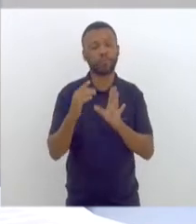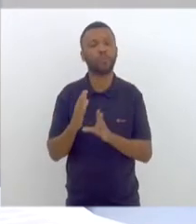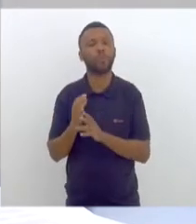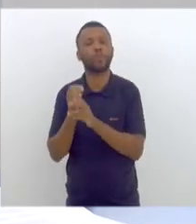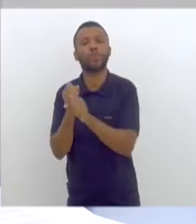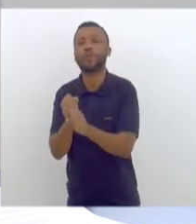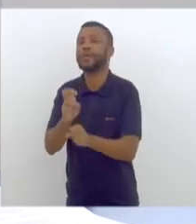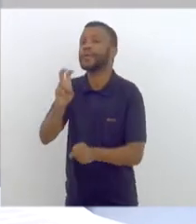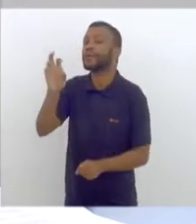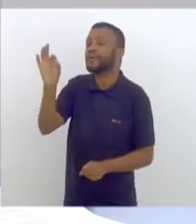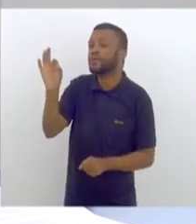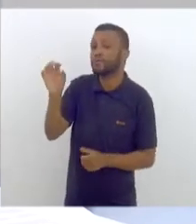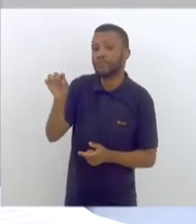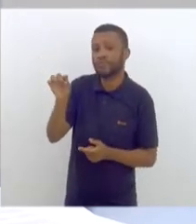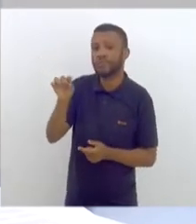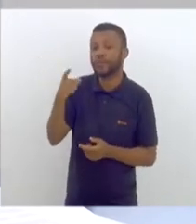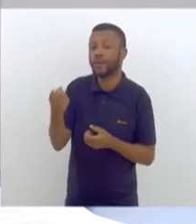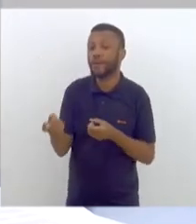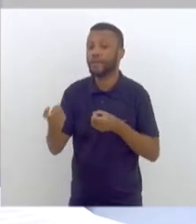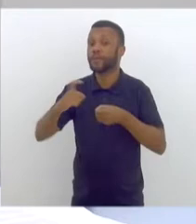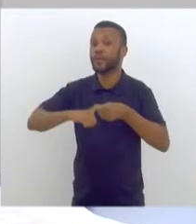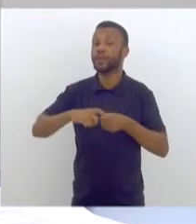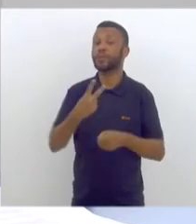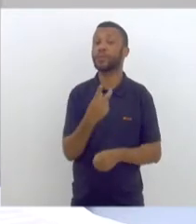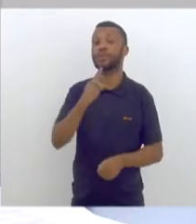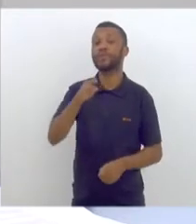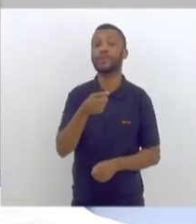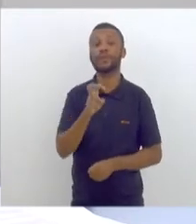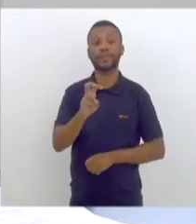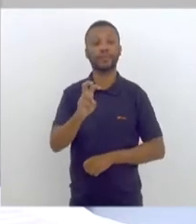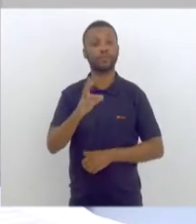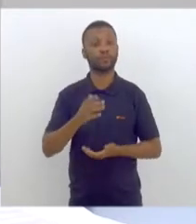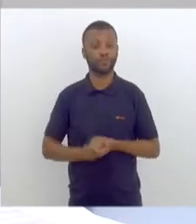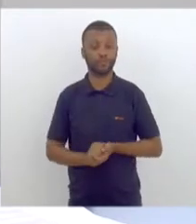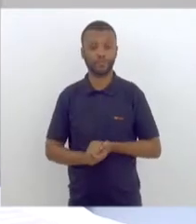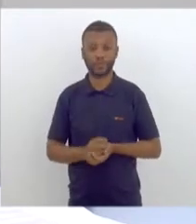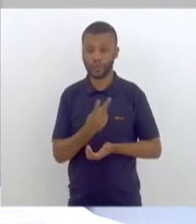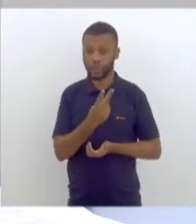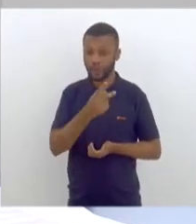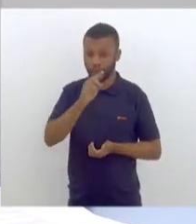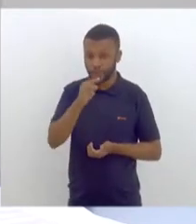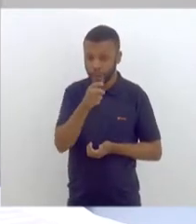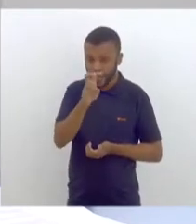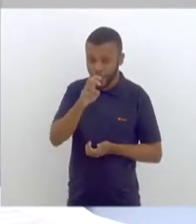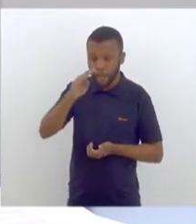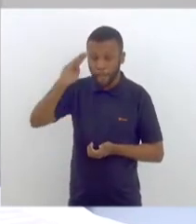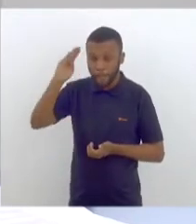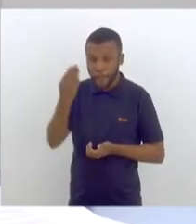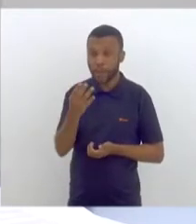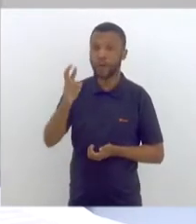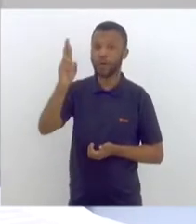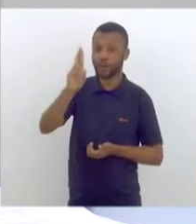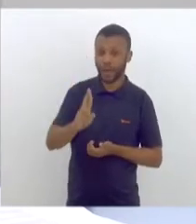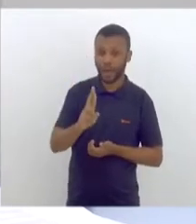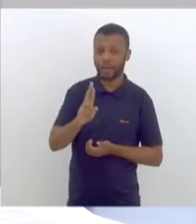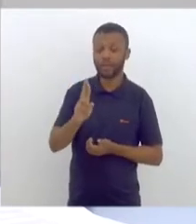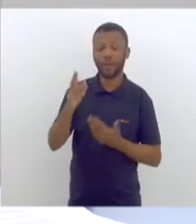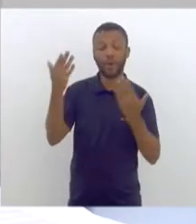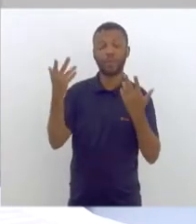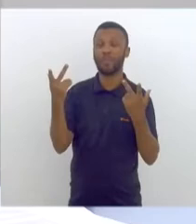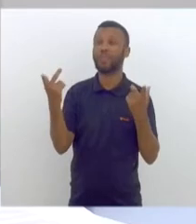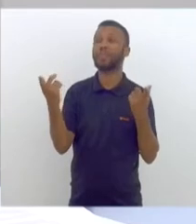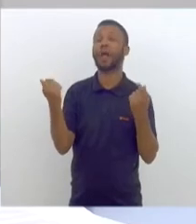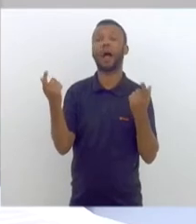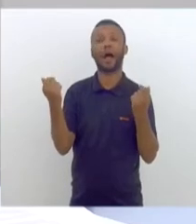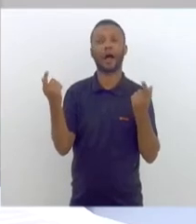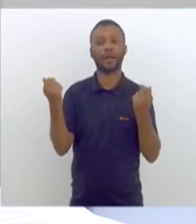a gente só teria de volta dois e meio com dois e meio bilhões de reais fosse nada